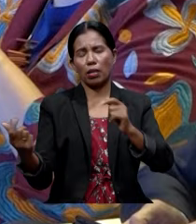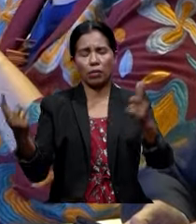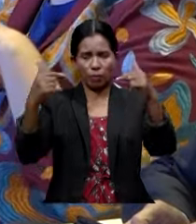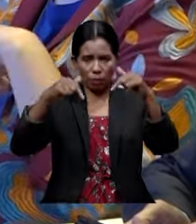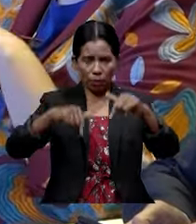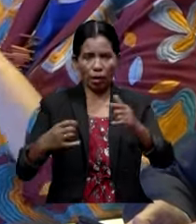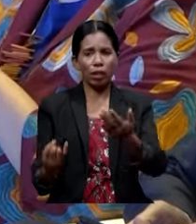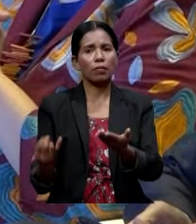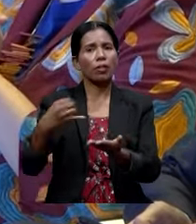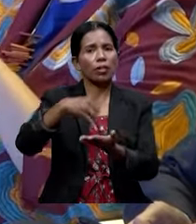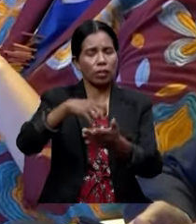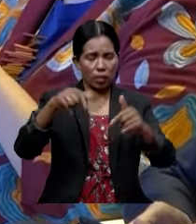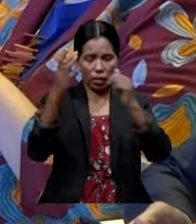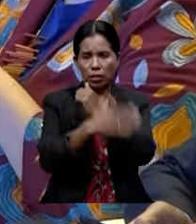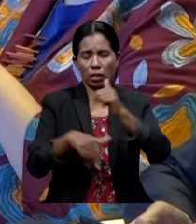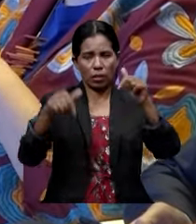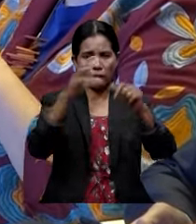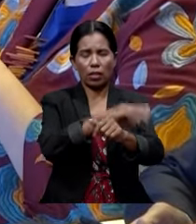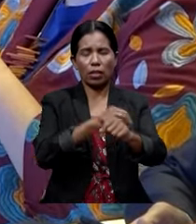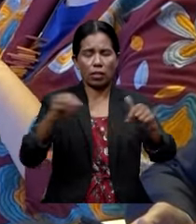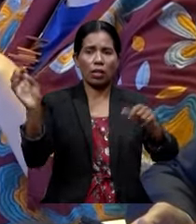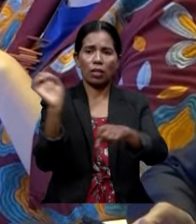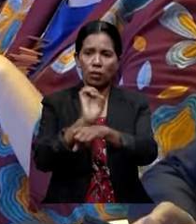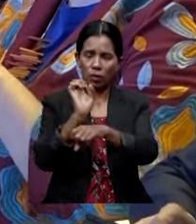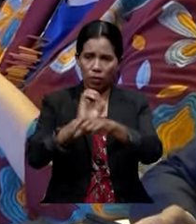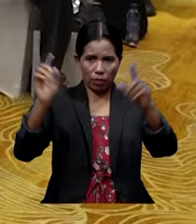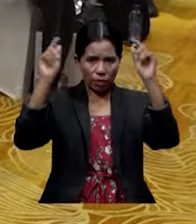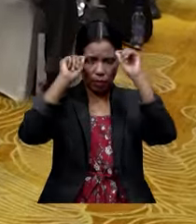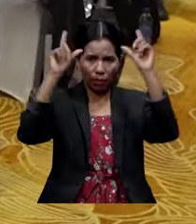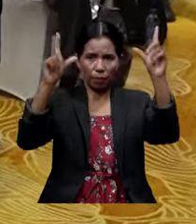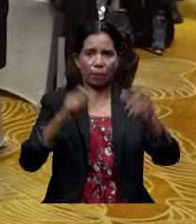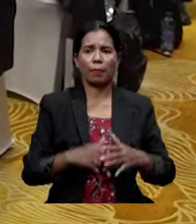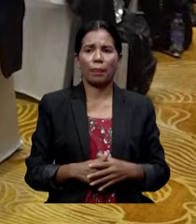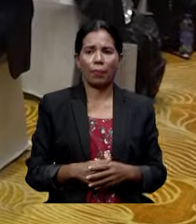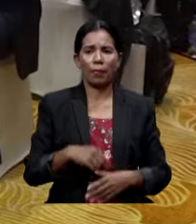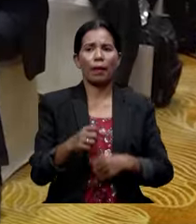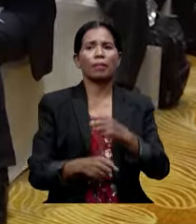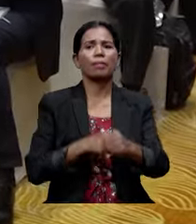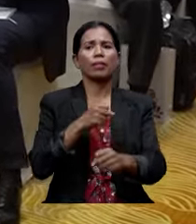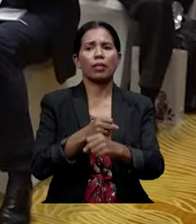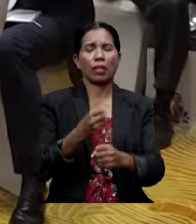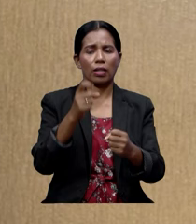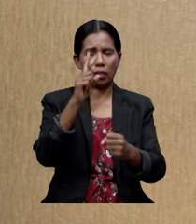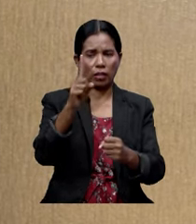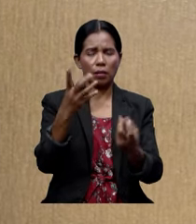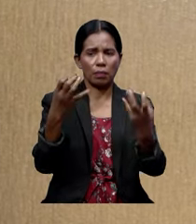relara, podia sai desenvolvimento e economia Timor-Leste nia. Tinha aí da Reciona, ao colia ao